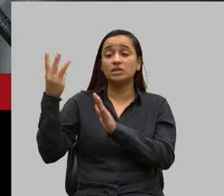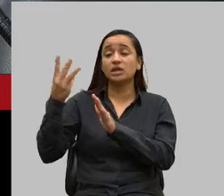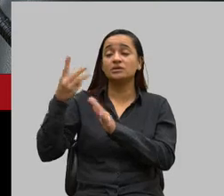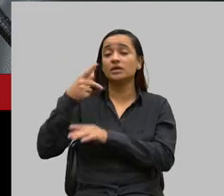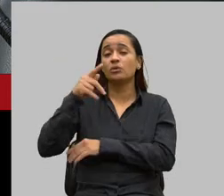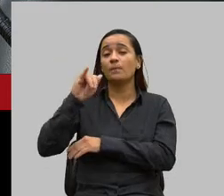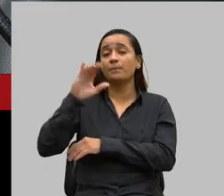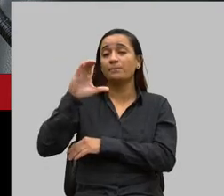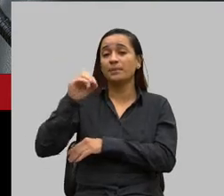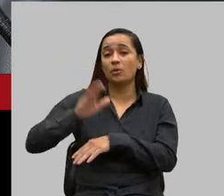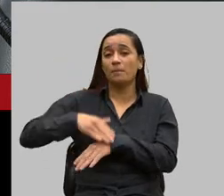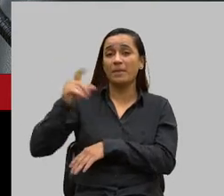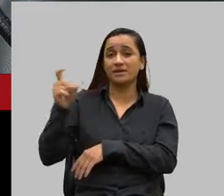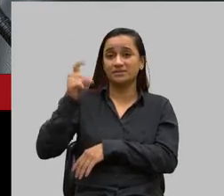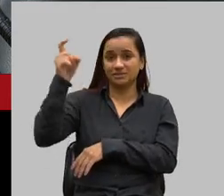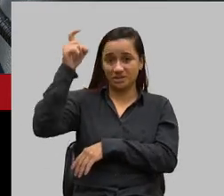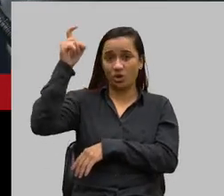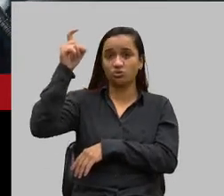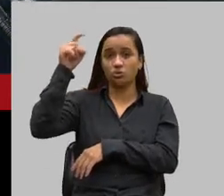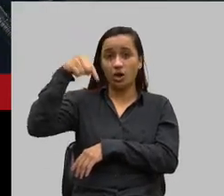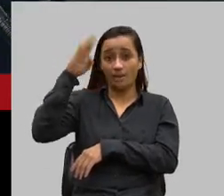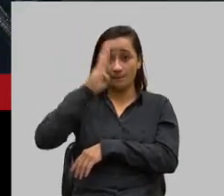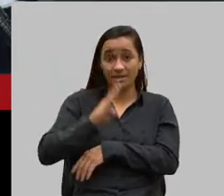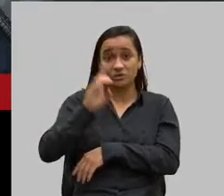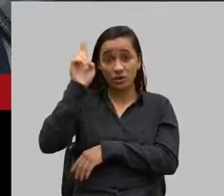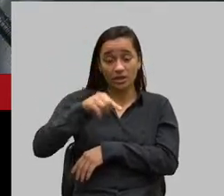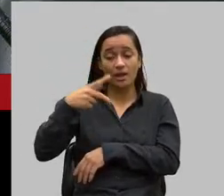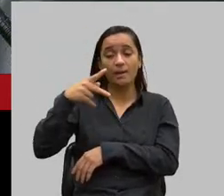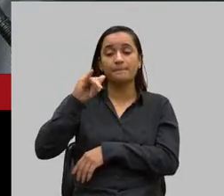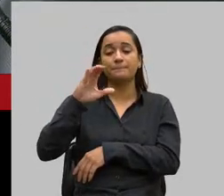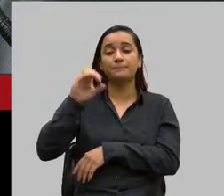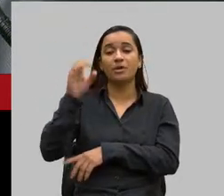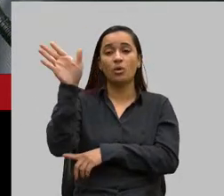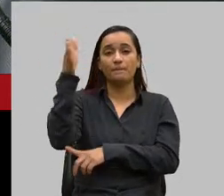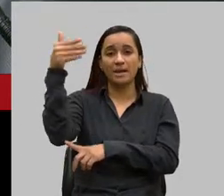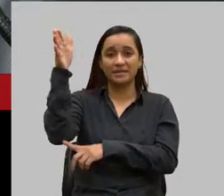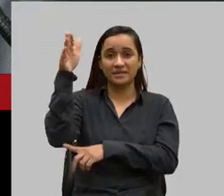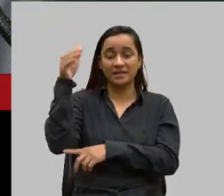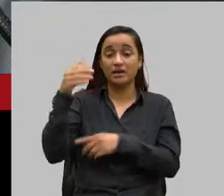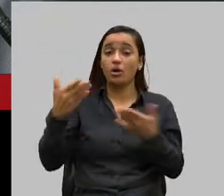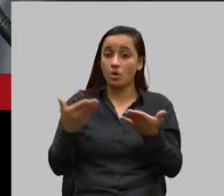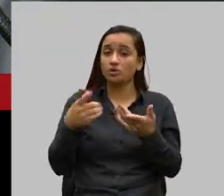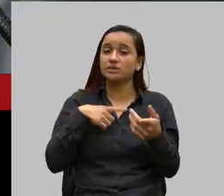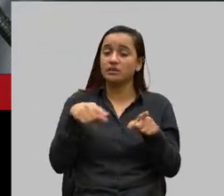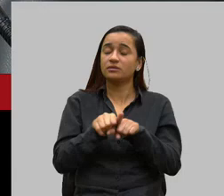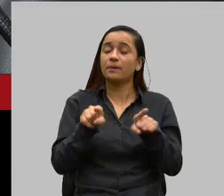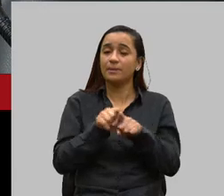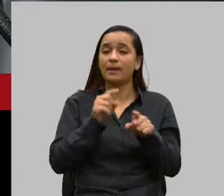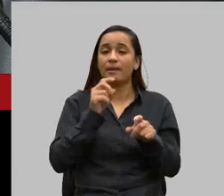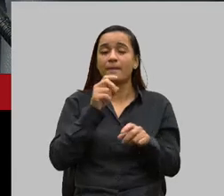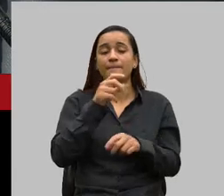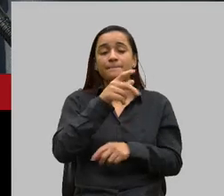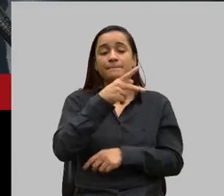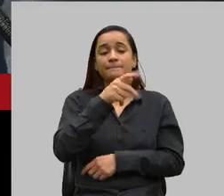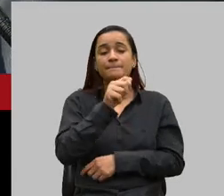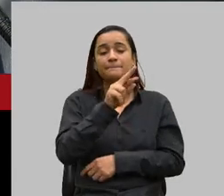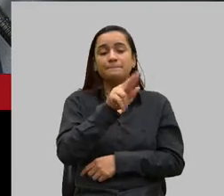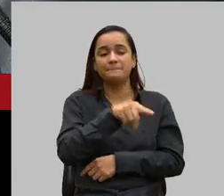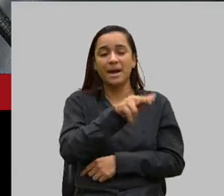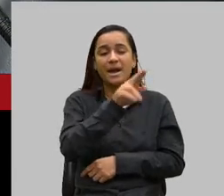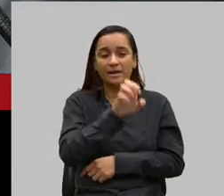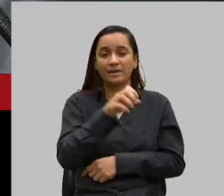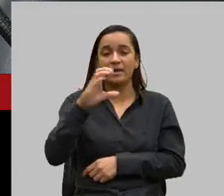Bandeira e onde nós temos o Parque Nacional do Caparaó reconhecido desde